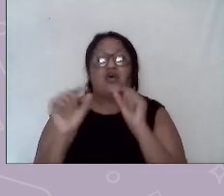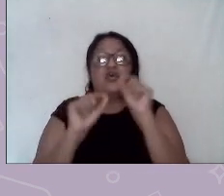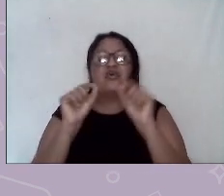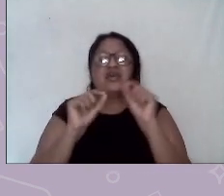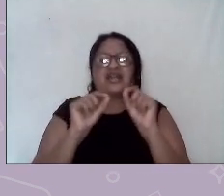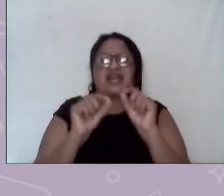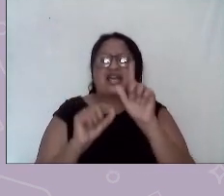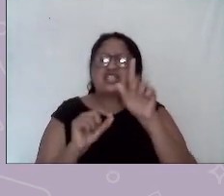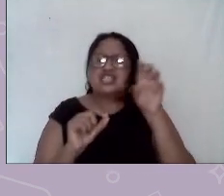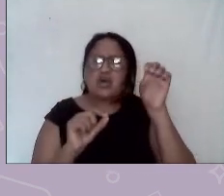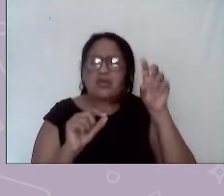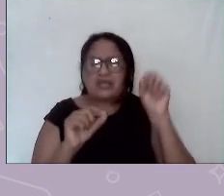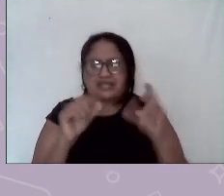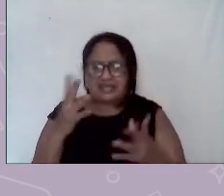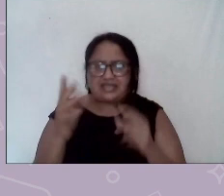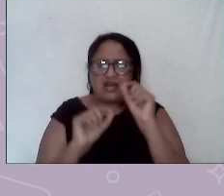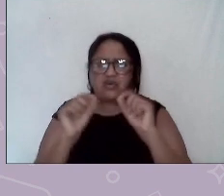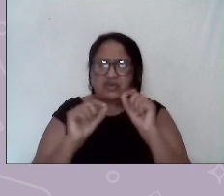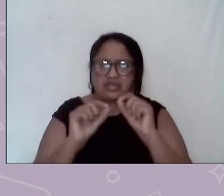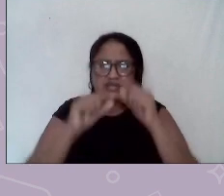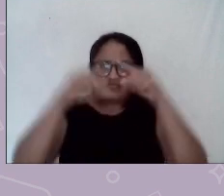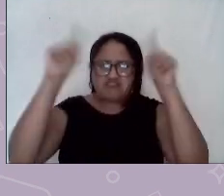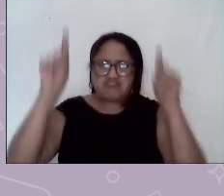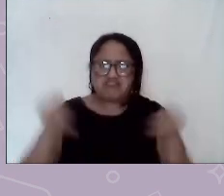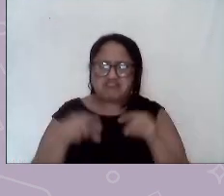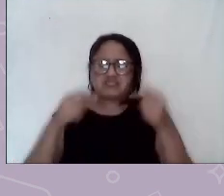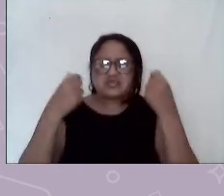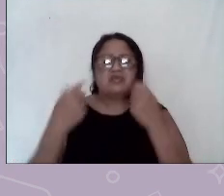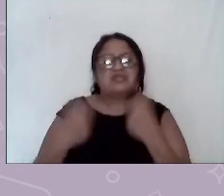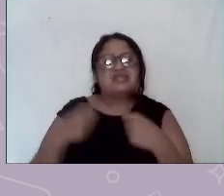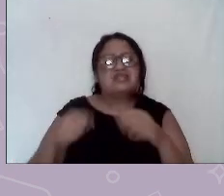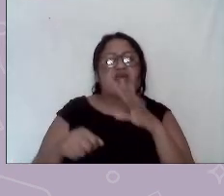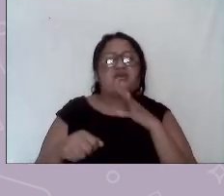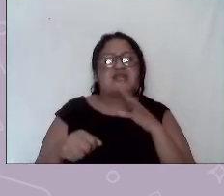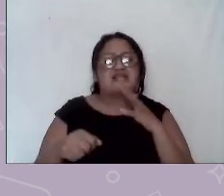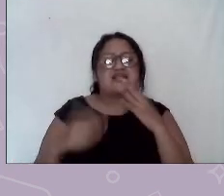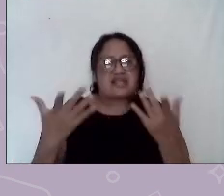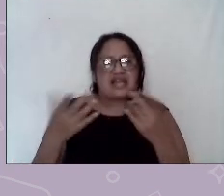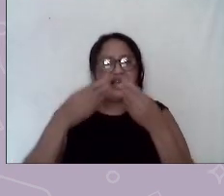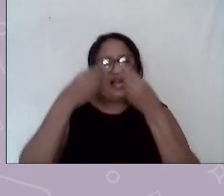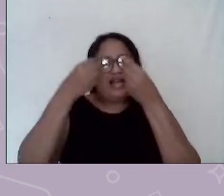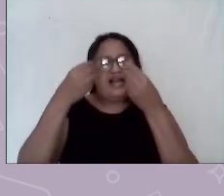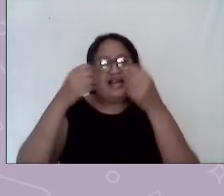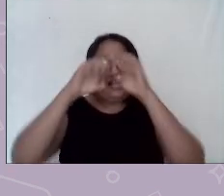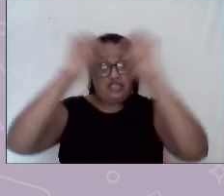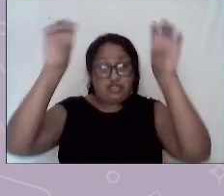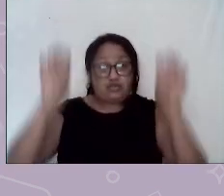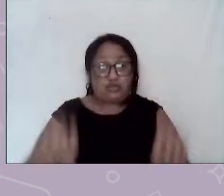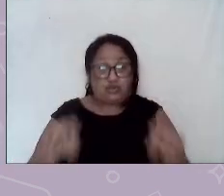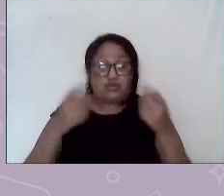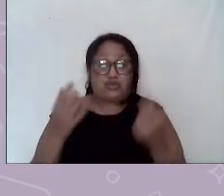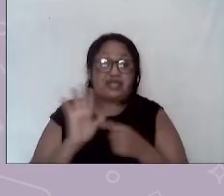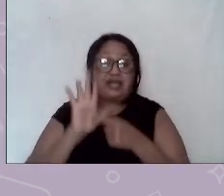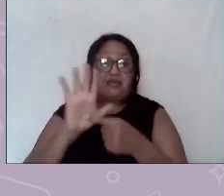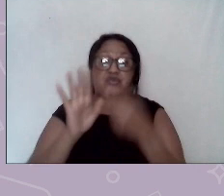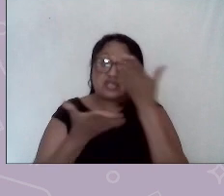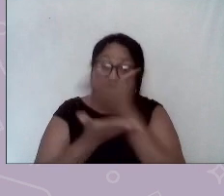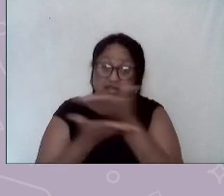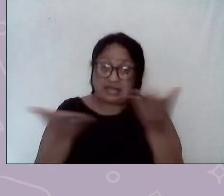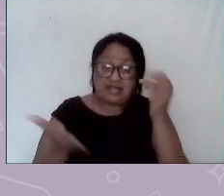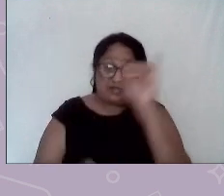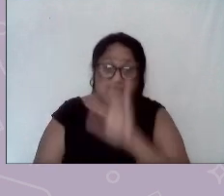é necessário conhecer a estrutura do grafite que é essa estrutura aí a representação